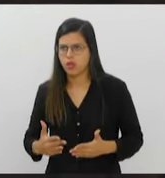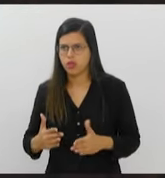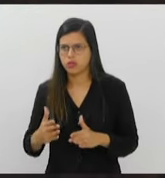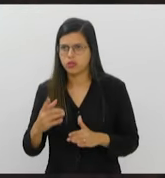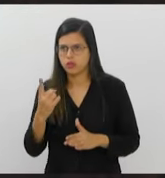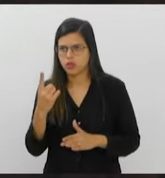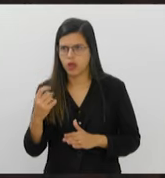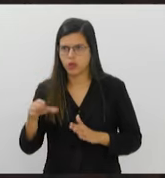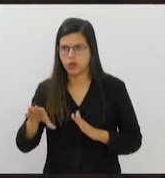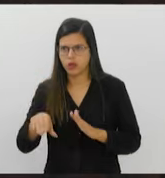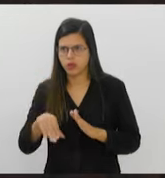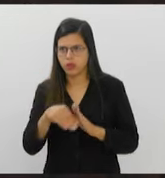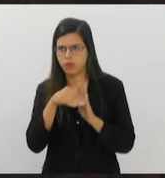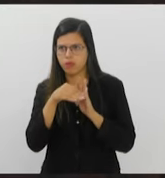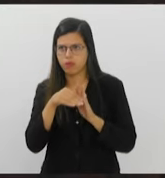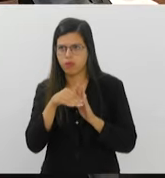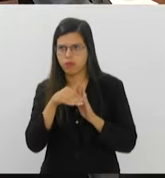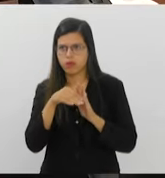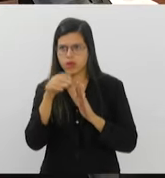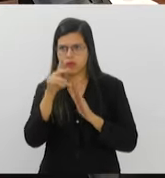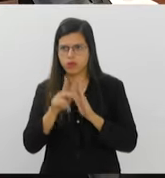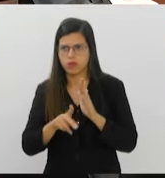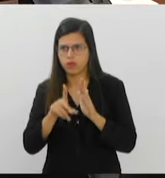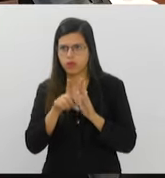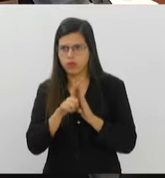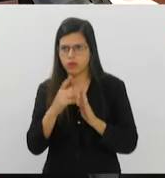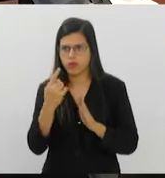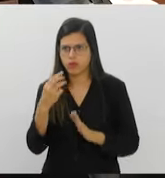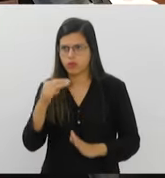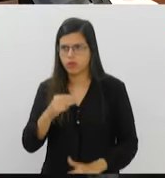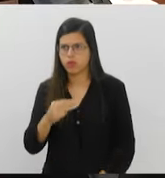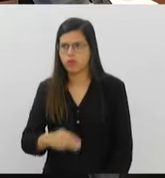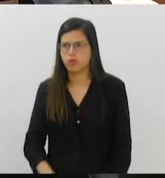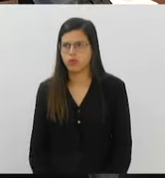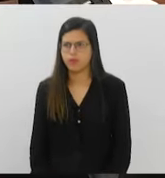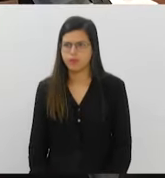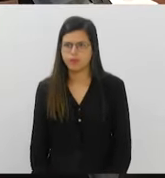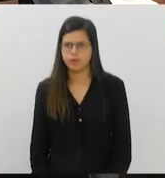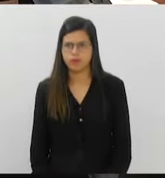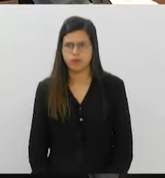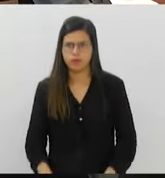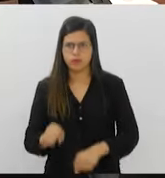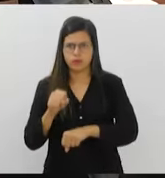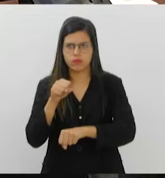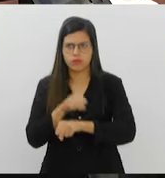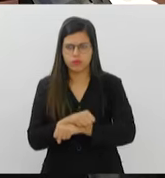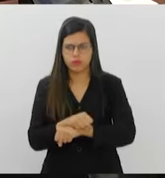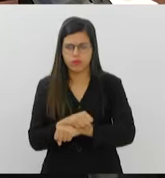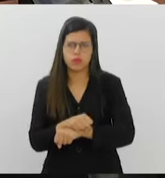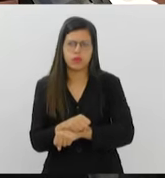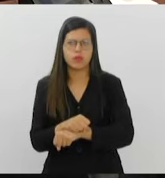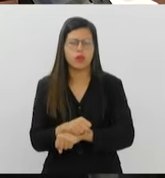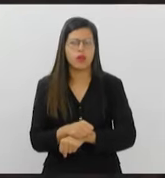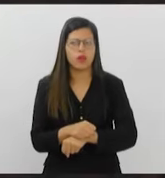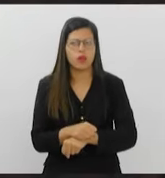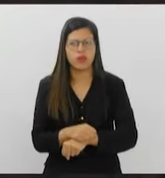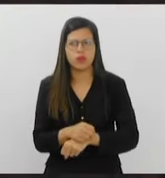aqui do projeto. Luiz, um minuto de paralisação da sessão.